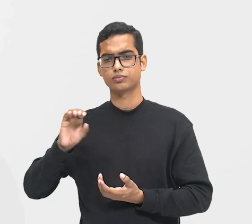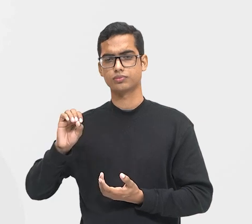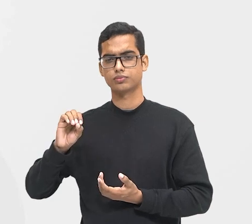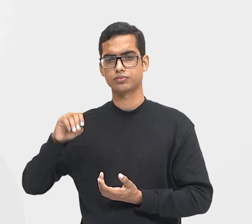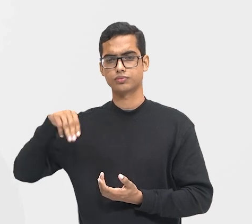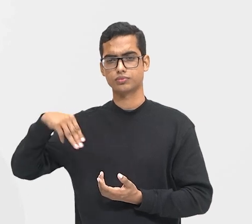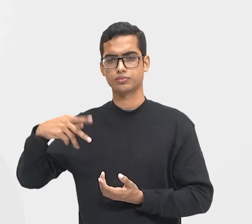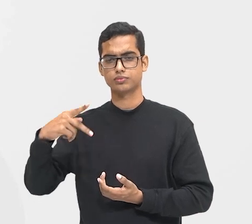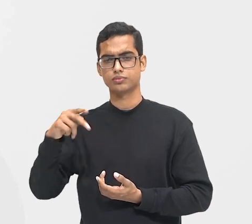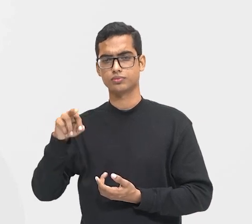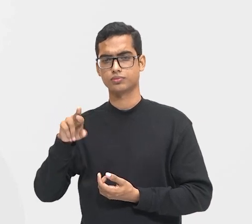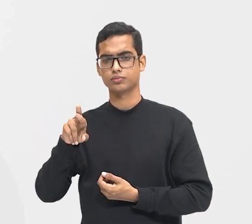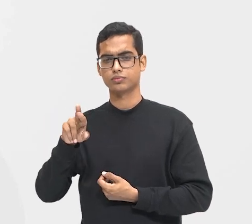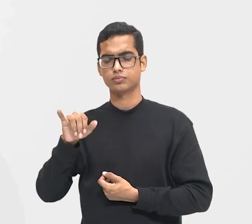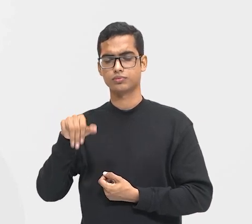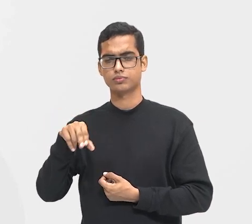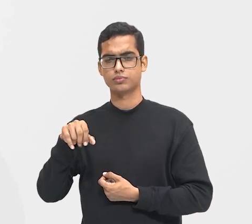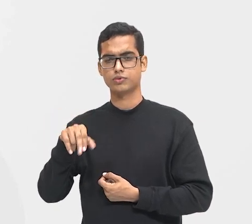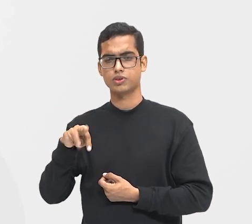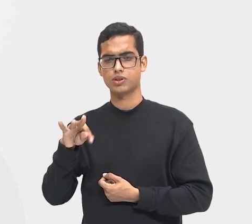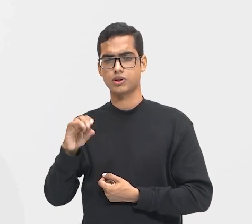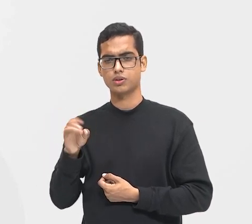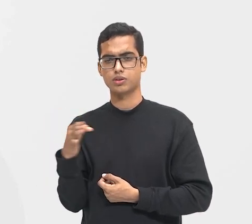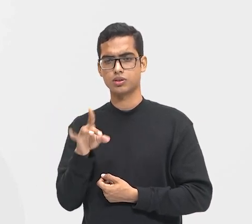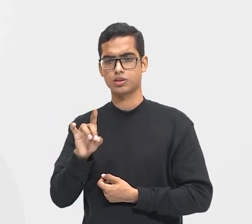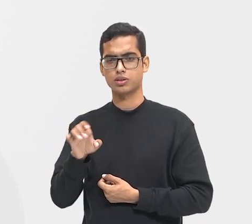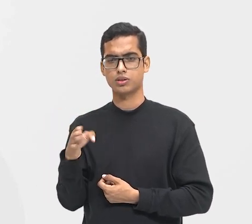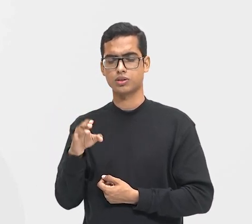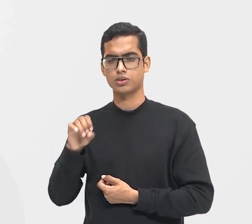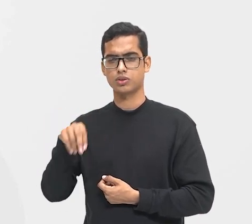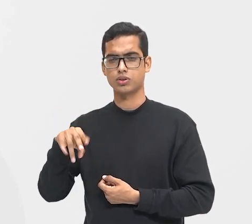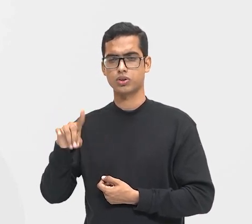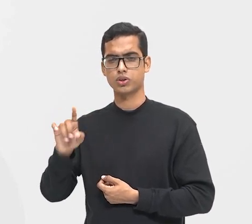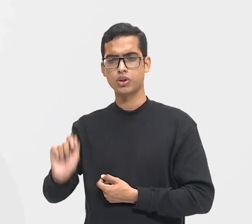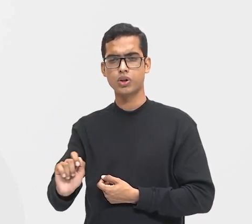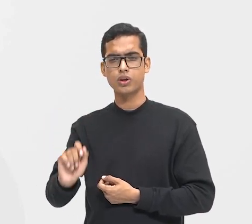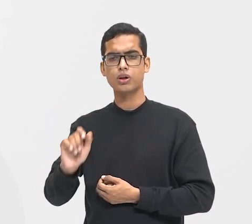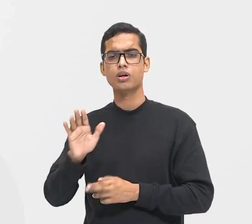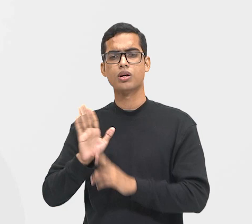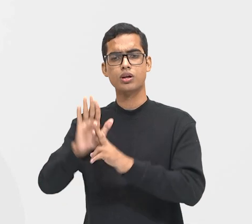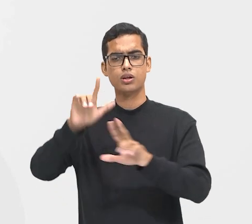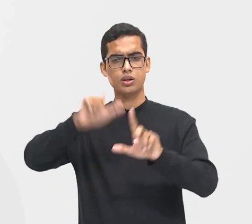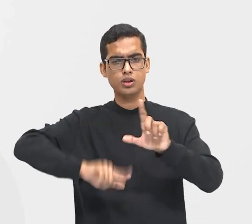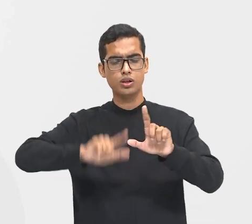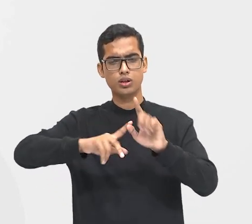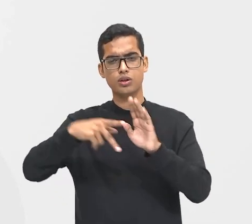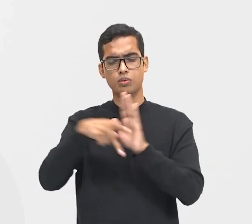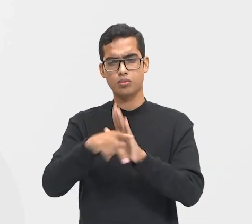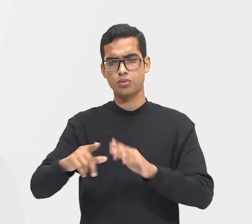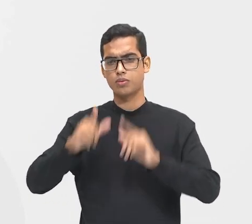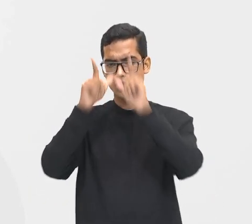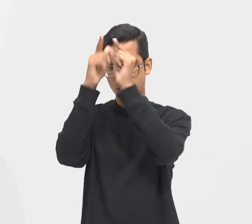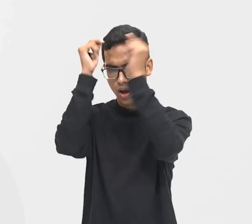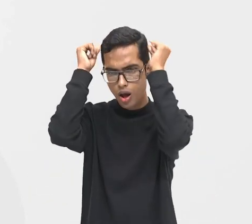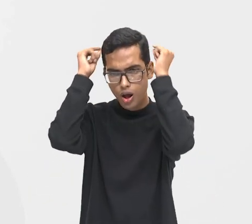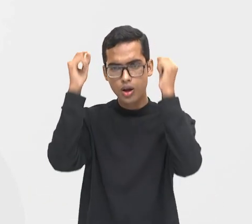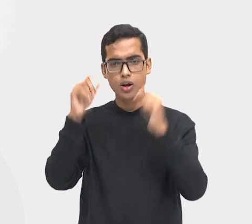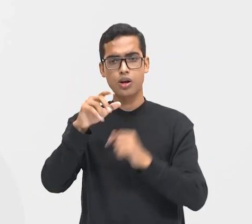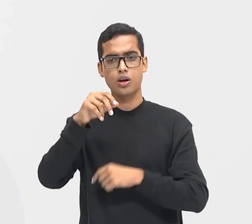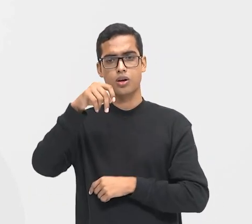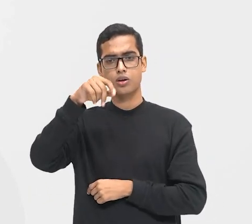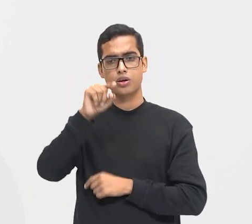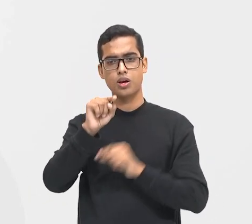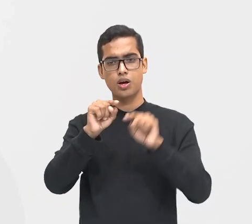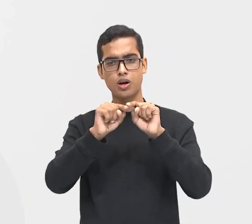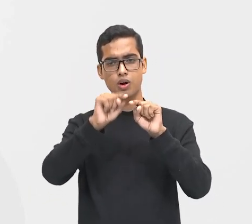onda, representado pela letra grega lambda, como a gente pode observar, que é a distância entre dois vales ou